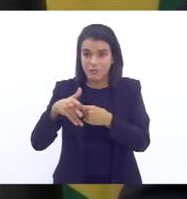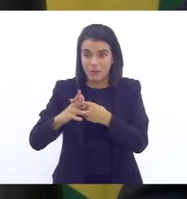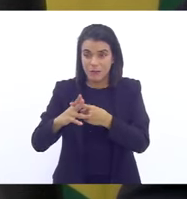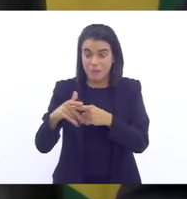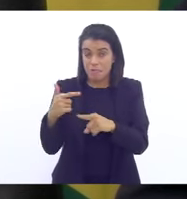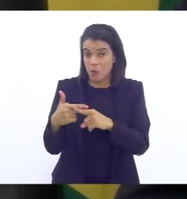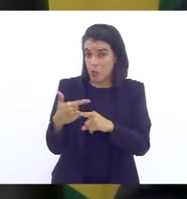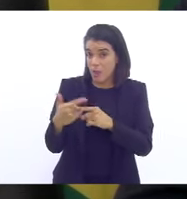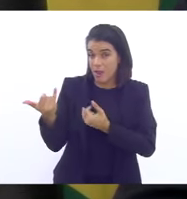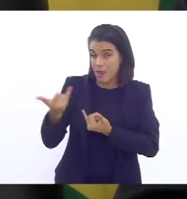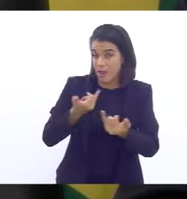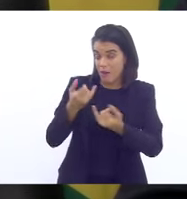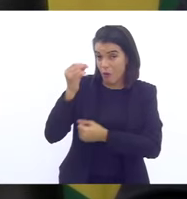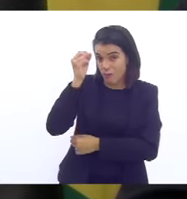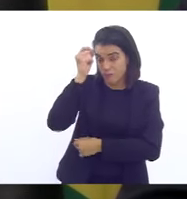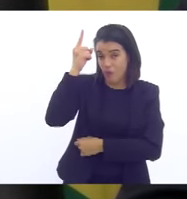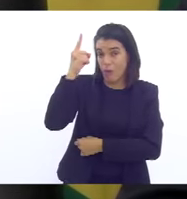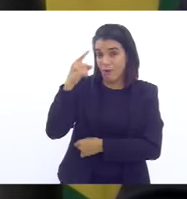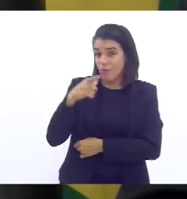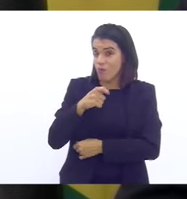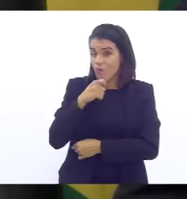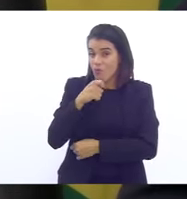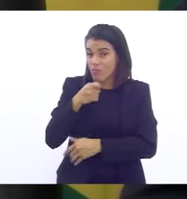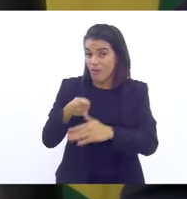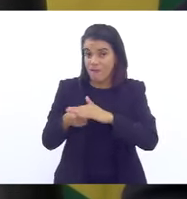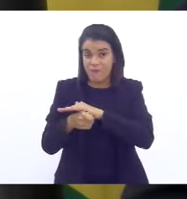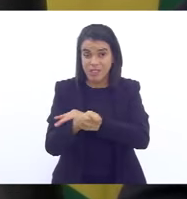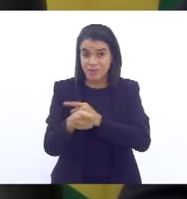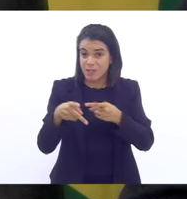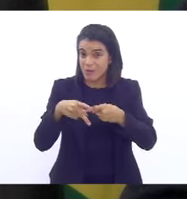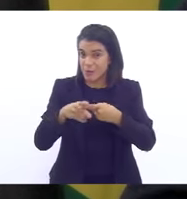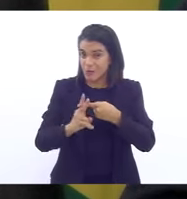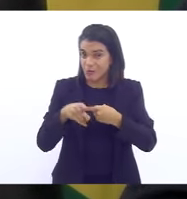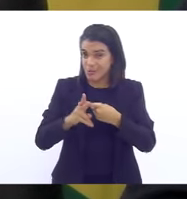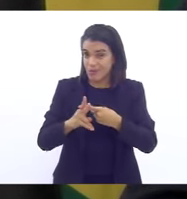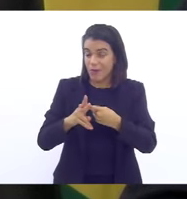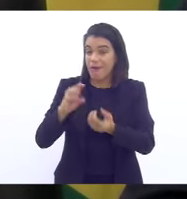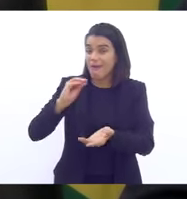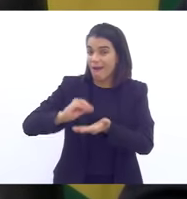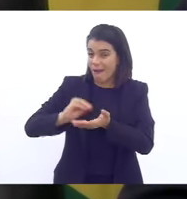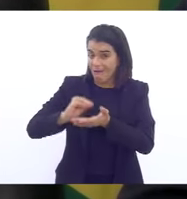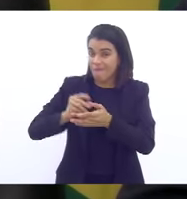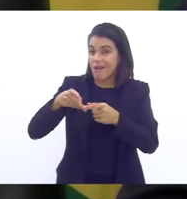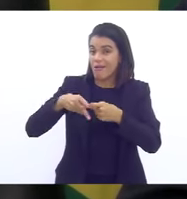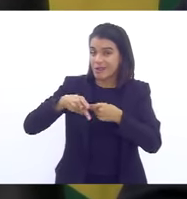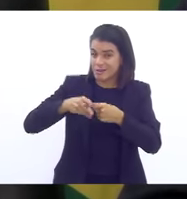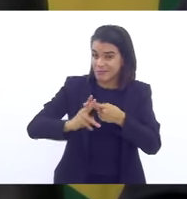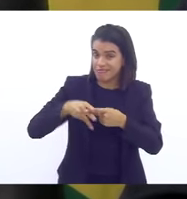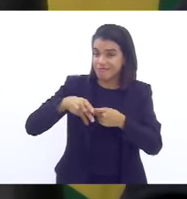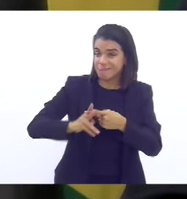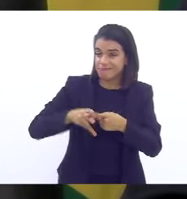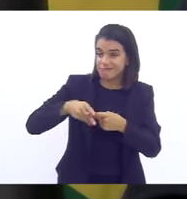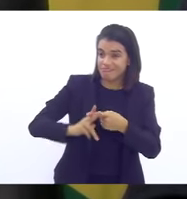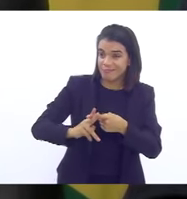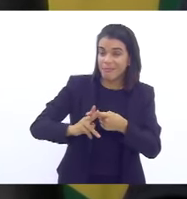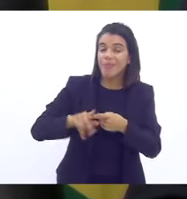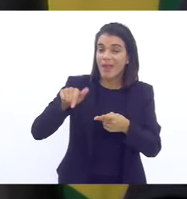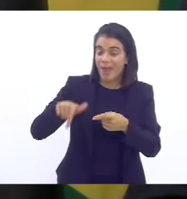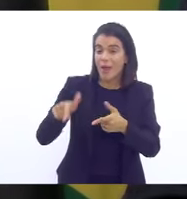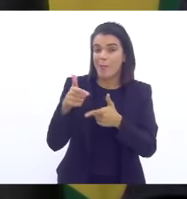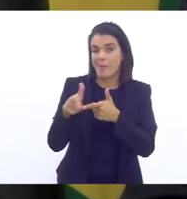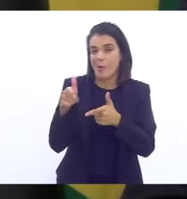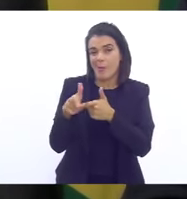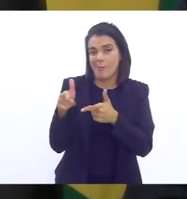CPI que não há investimento em manutenção e a falta de manutenção é a causa